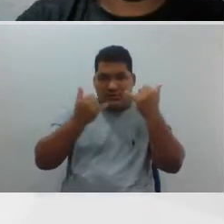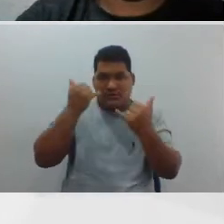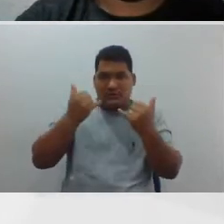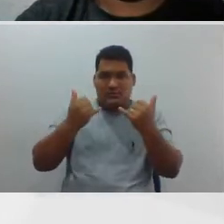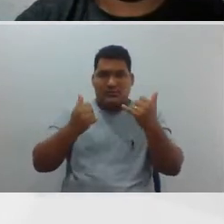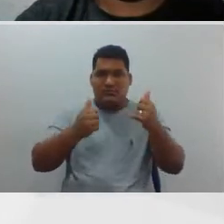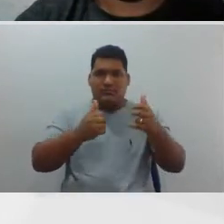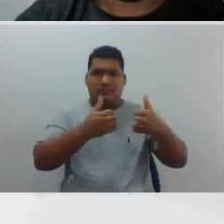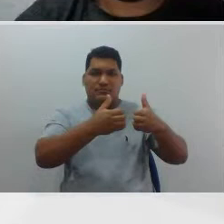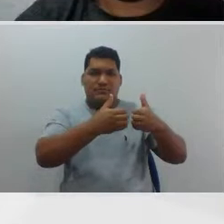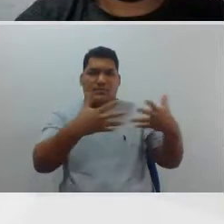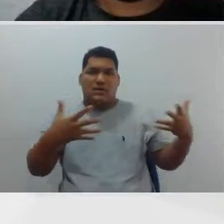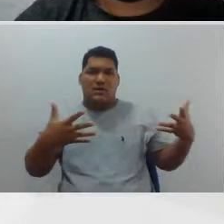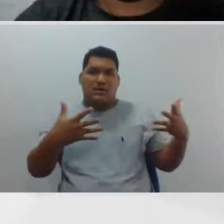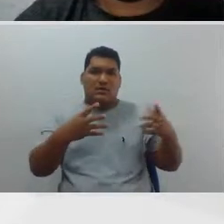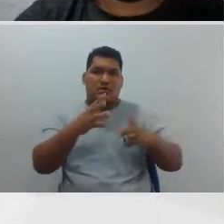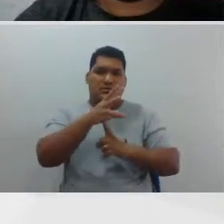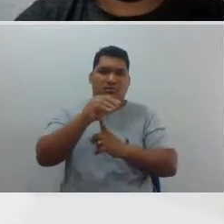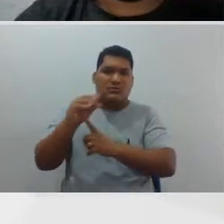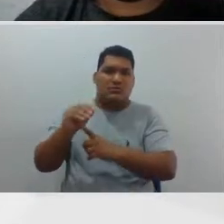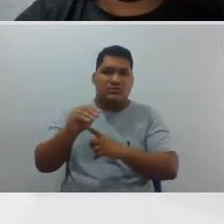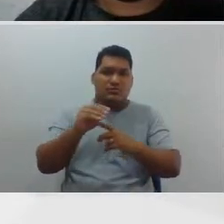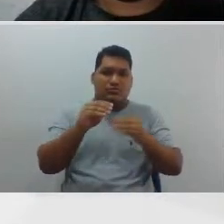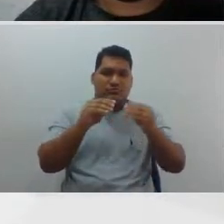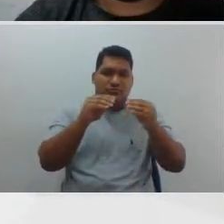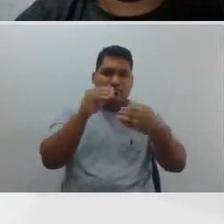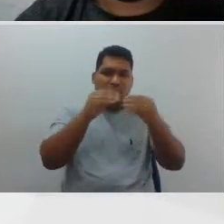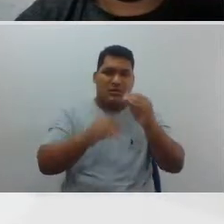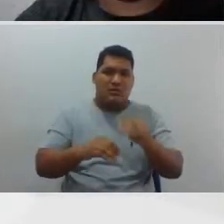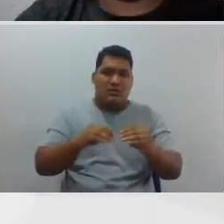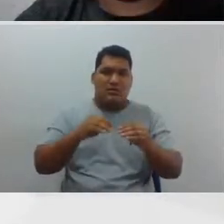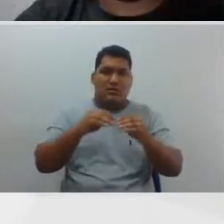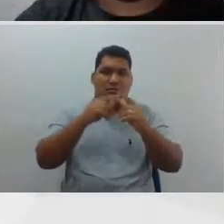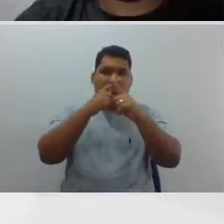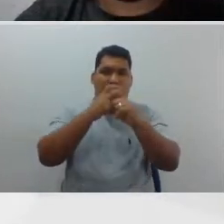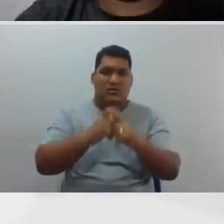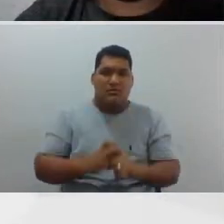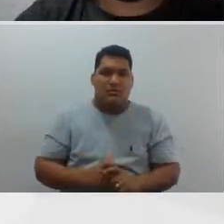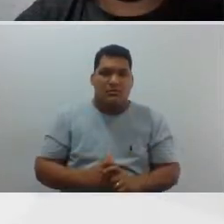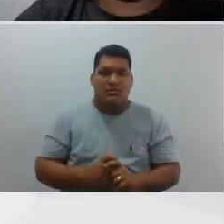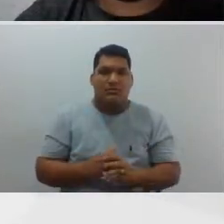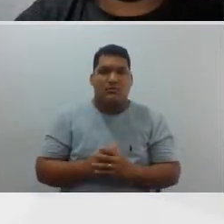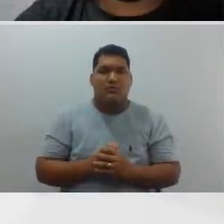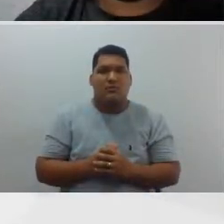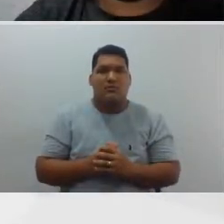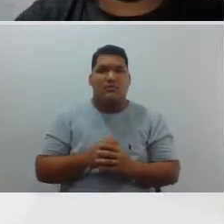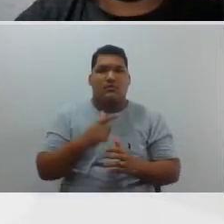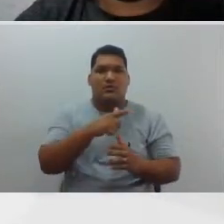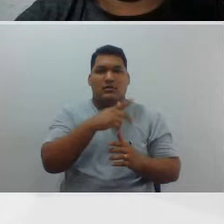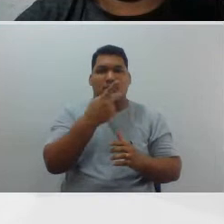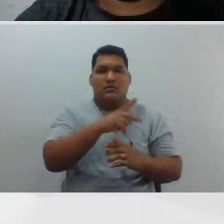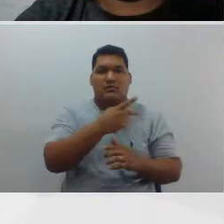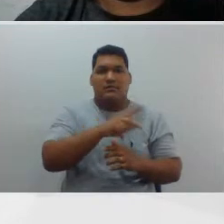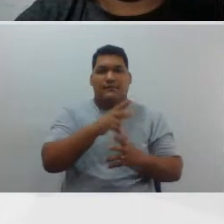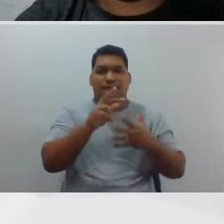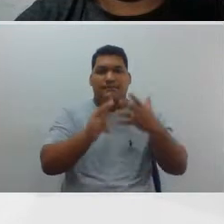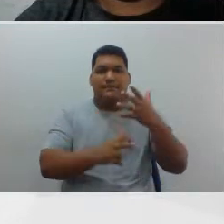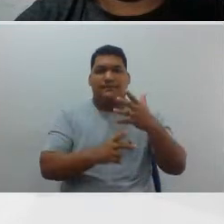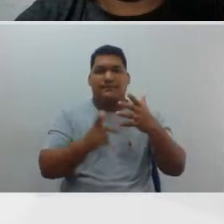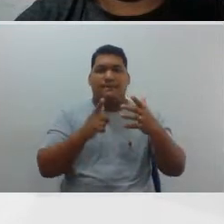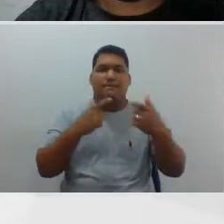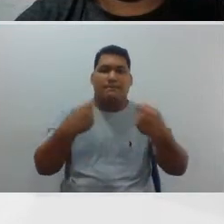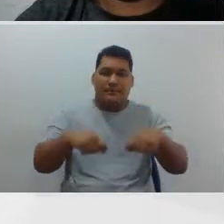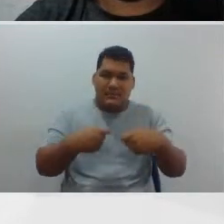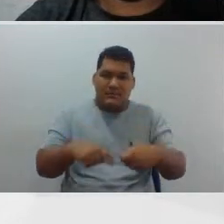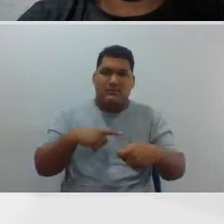de sensores e processar isso na sua rede neural biológica. Vai ter que ter um algoritmo para